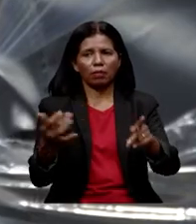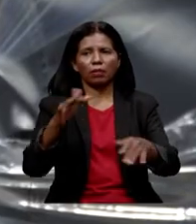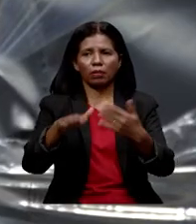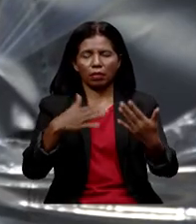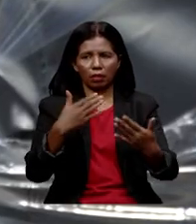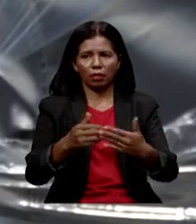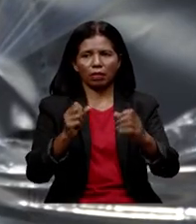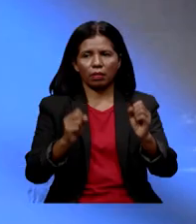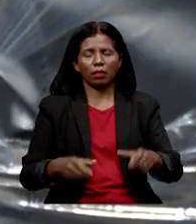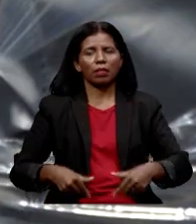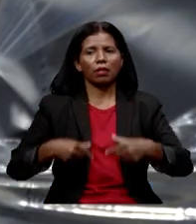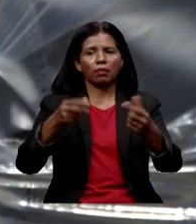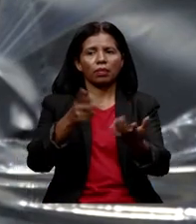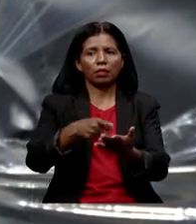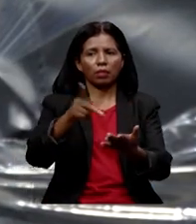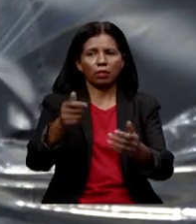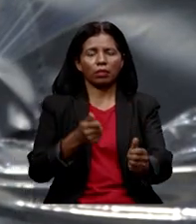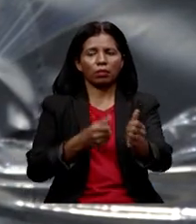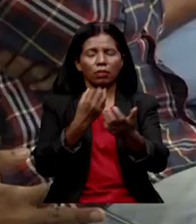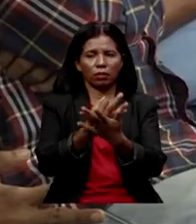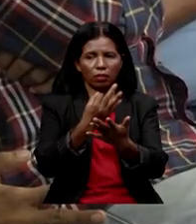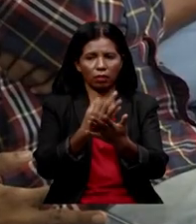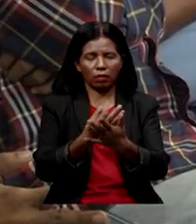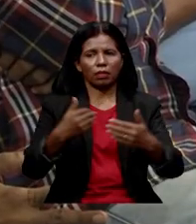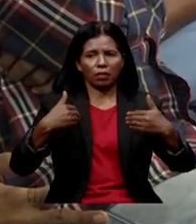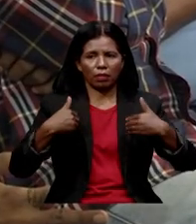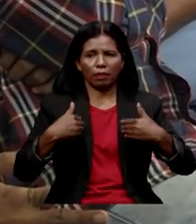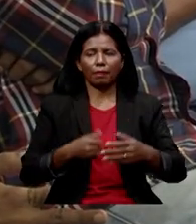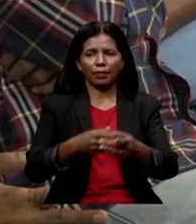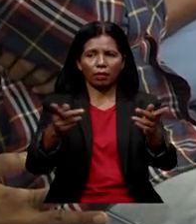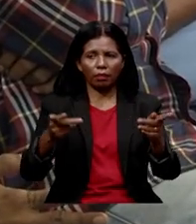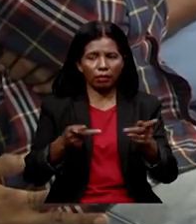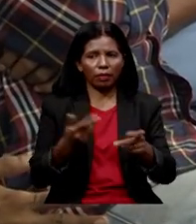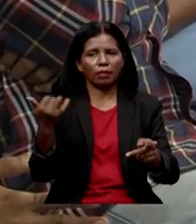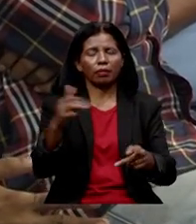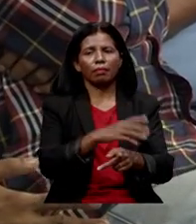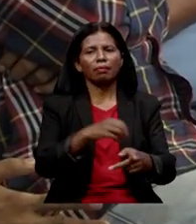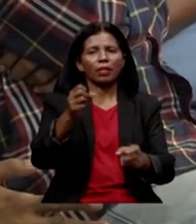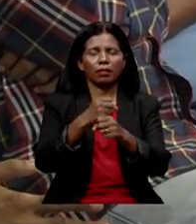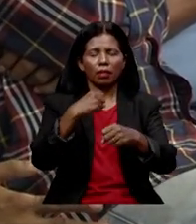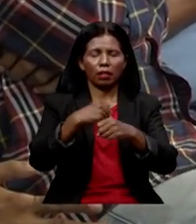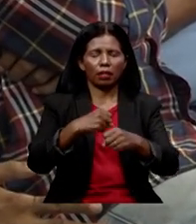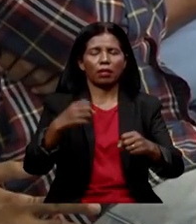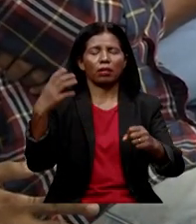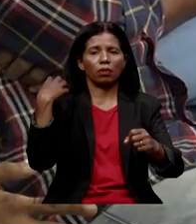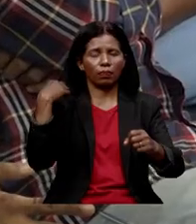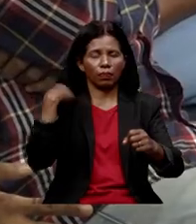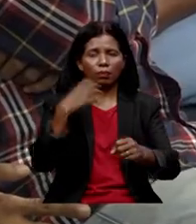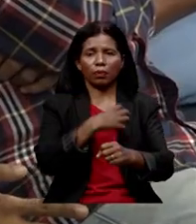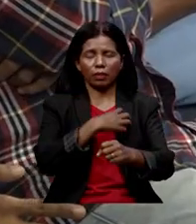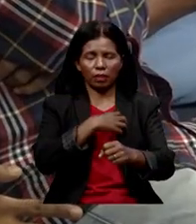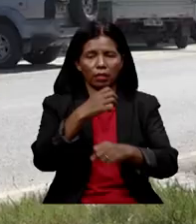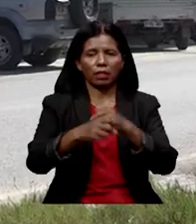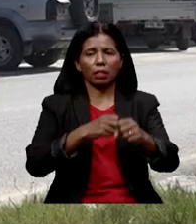no nebelefo indemnização do orçamento nebe Mac Iona. Fatem hirak nebe at constrói infraestrutura ba PNTL e atina